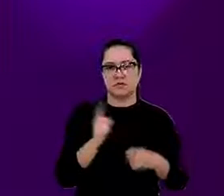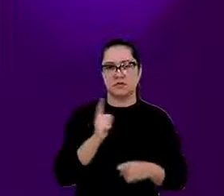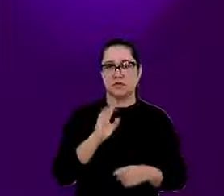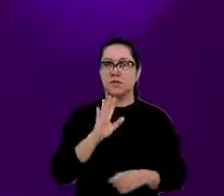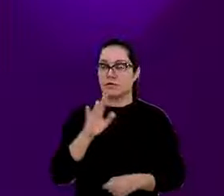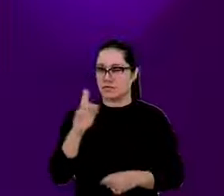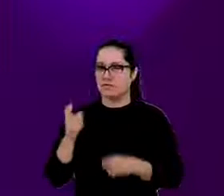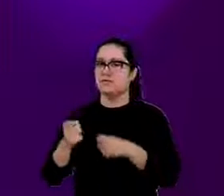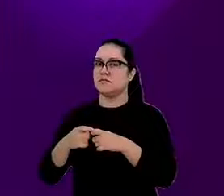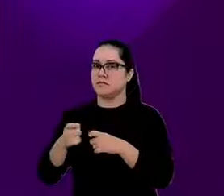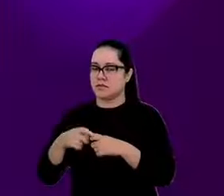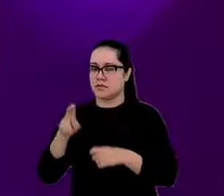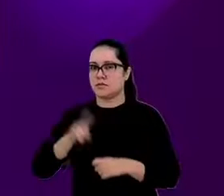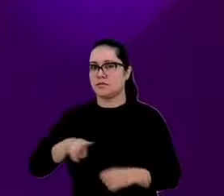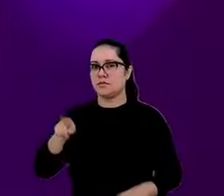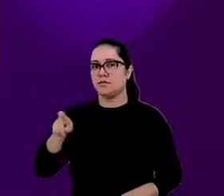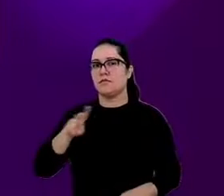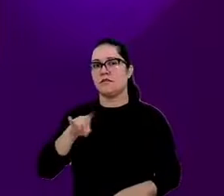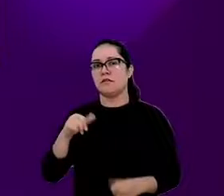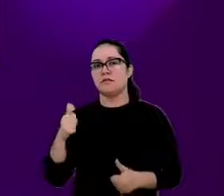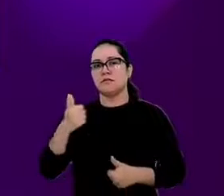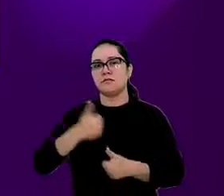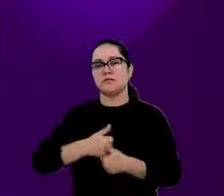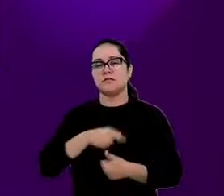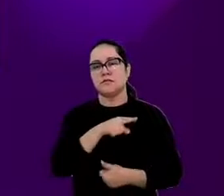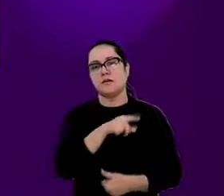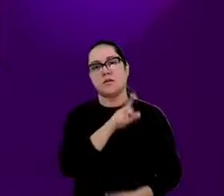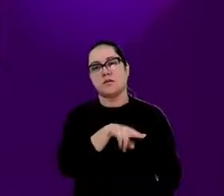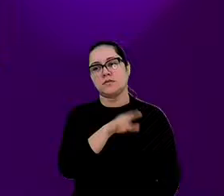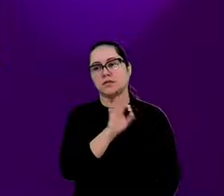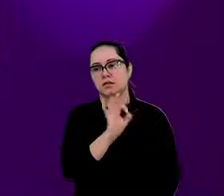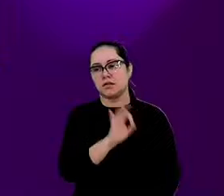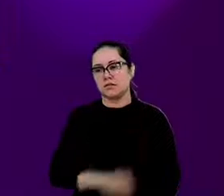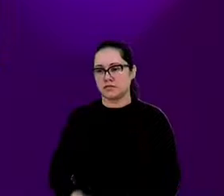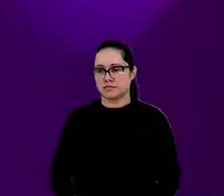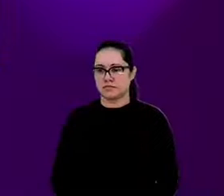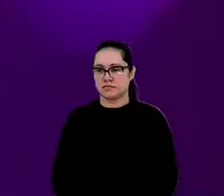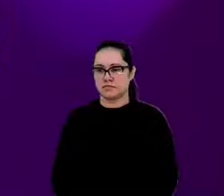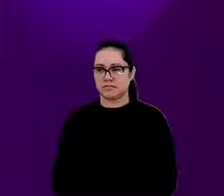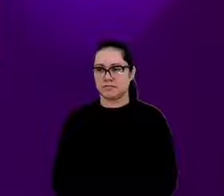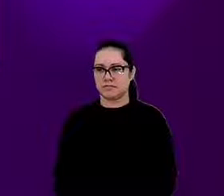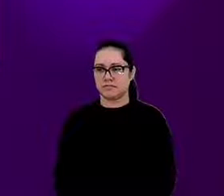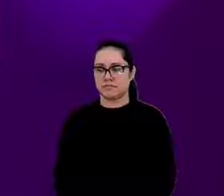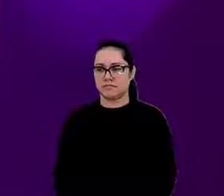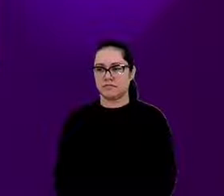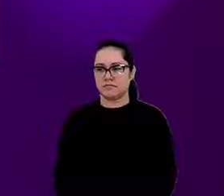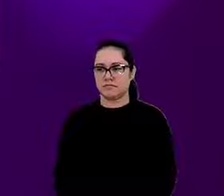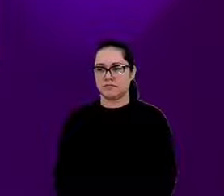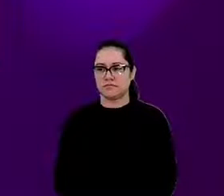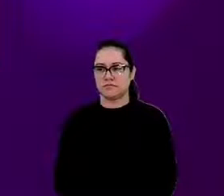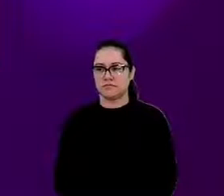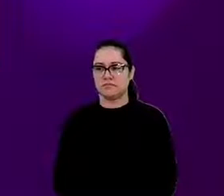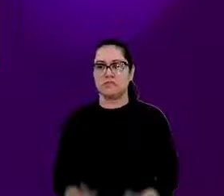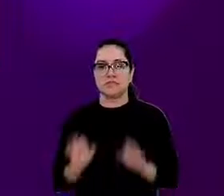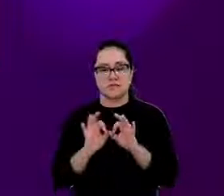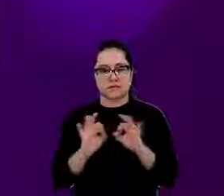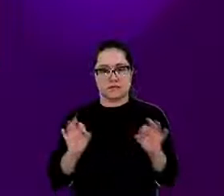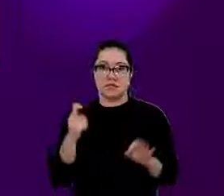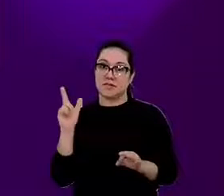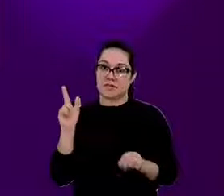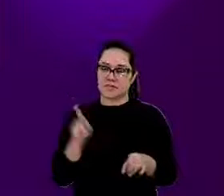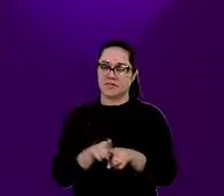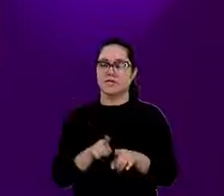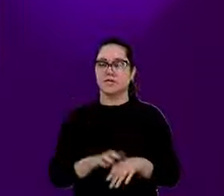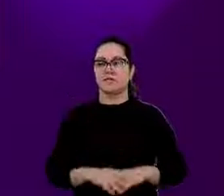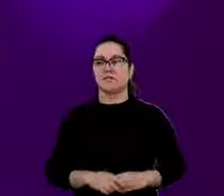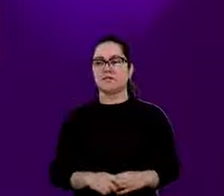vão substituir quem a não usa. Eu também trago uma frase de brasileiro, para quem gosta dele e admira, do Belchior, mas é você que